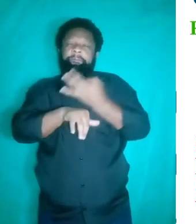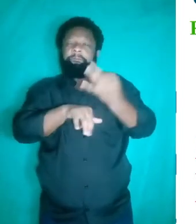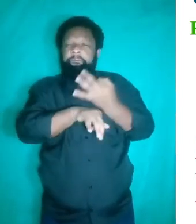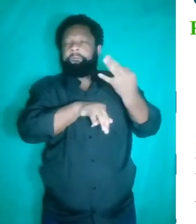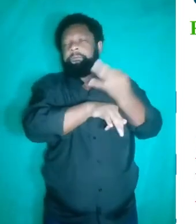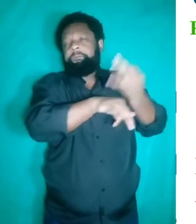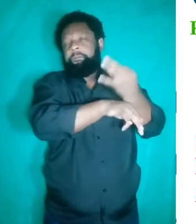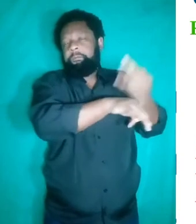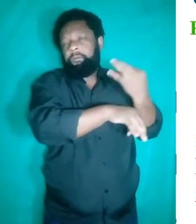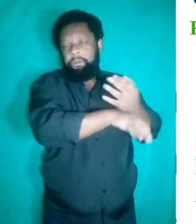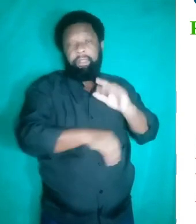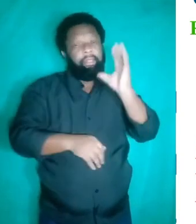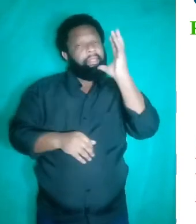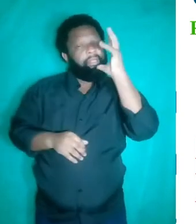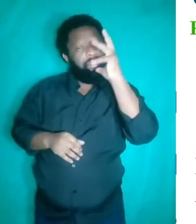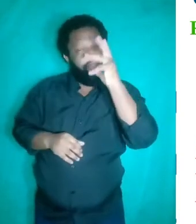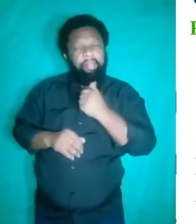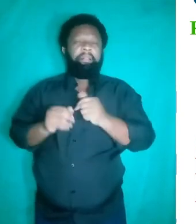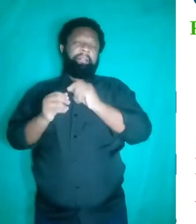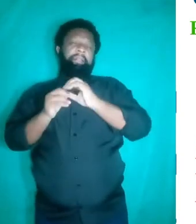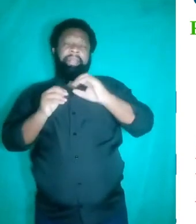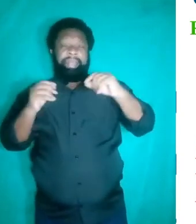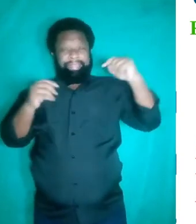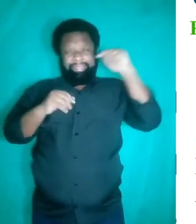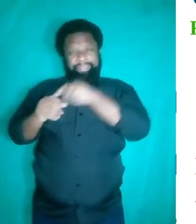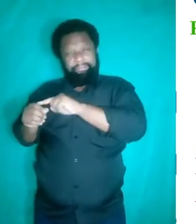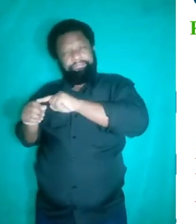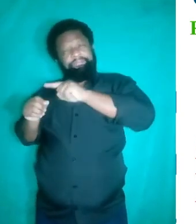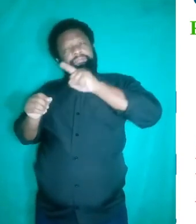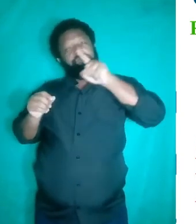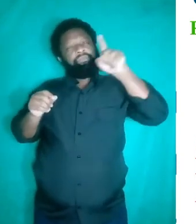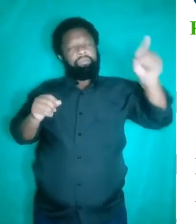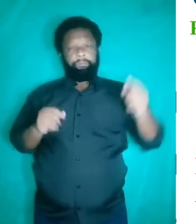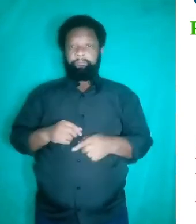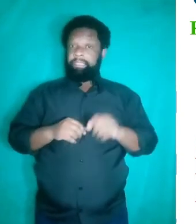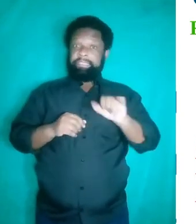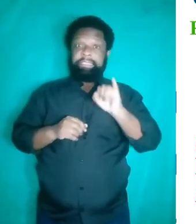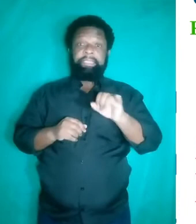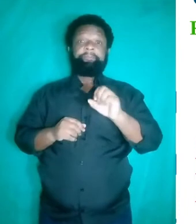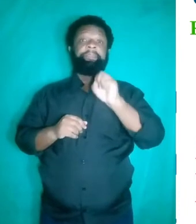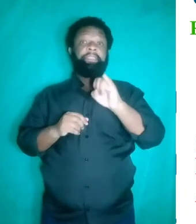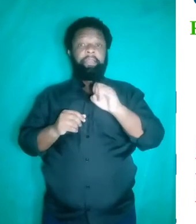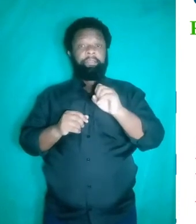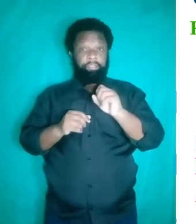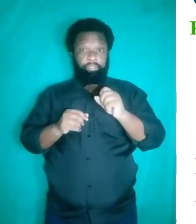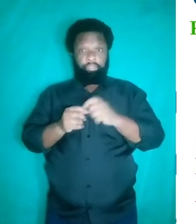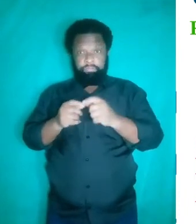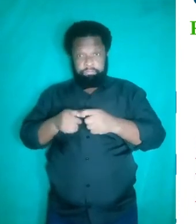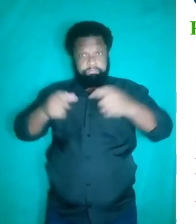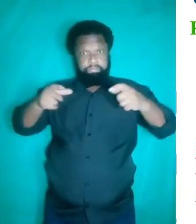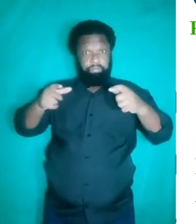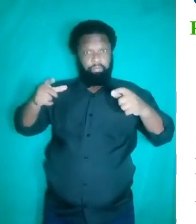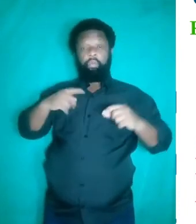As correntes passam por um longo caminho trabalhando para o resistor até conseguir sair dali. Agora, se você tem uma resistência